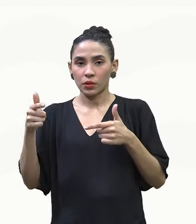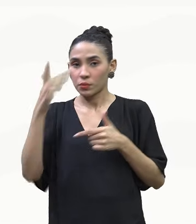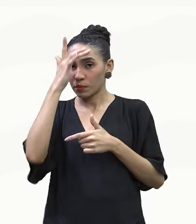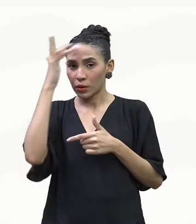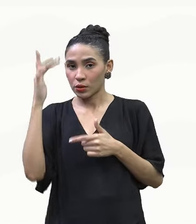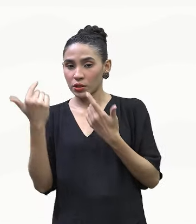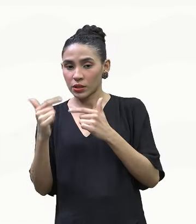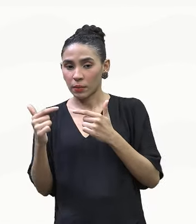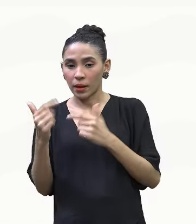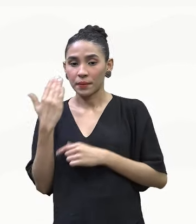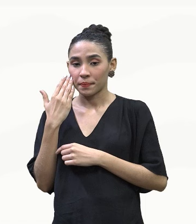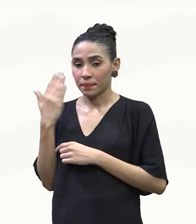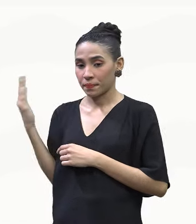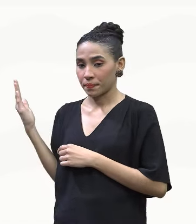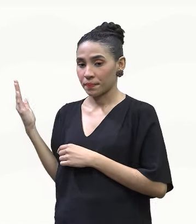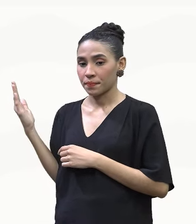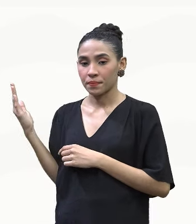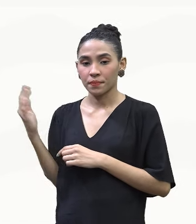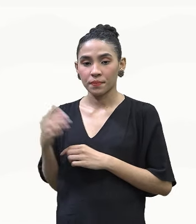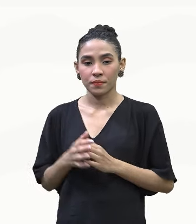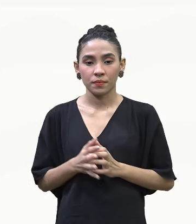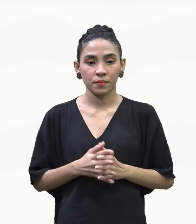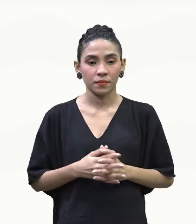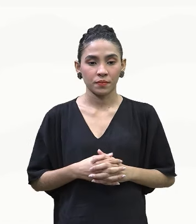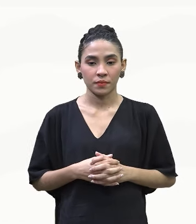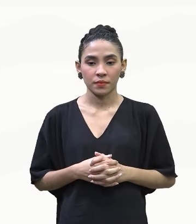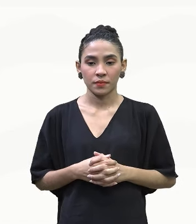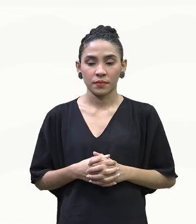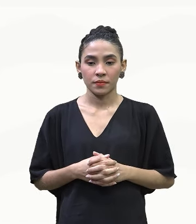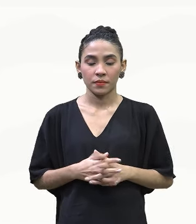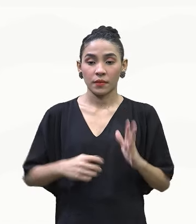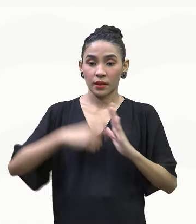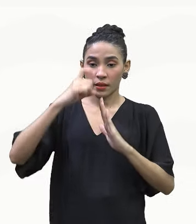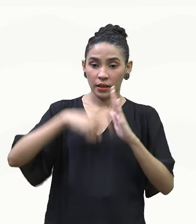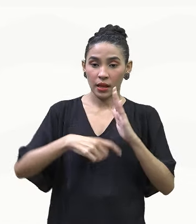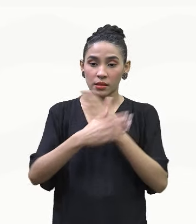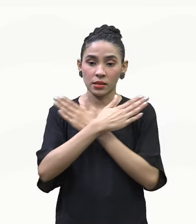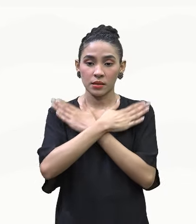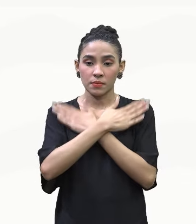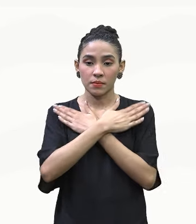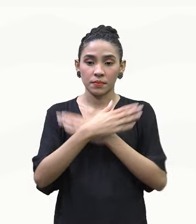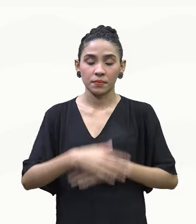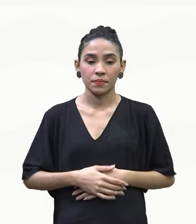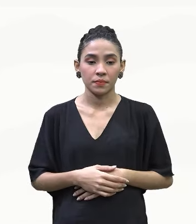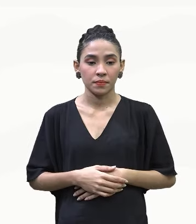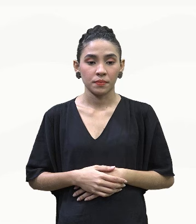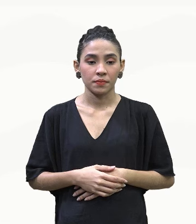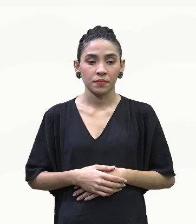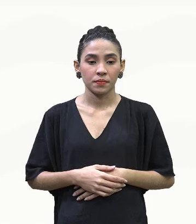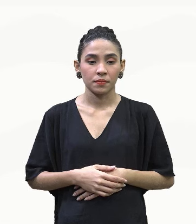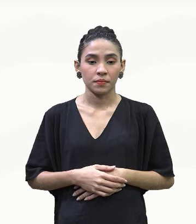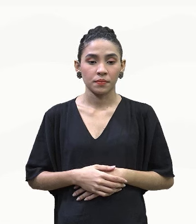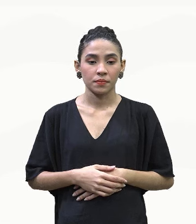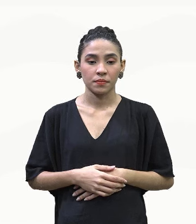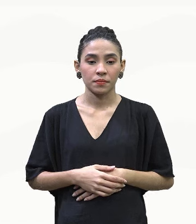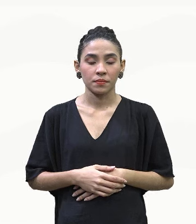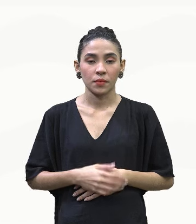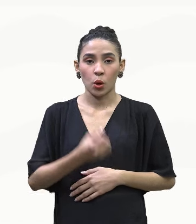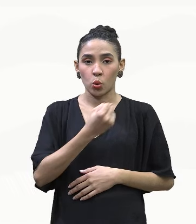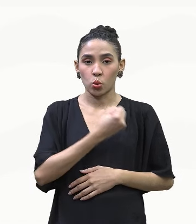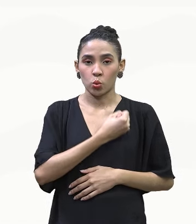fica Ok então vamos aqui então a taxa de desemprego Aí será dado por número